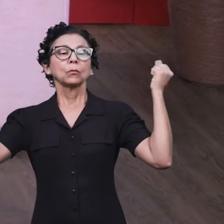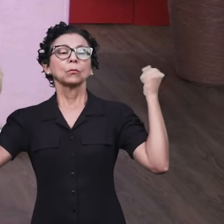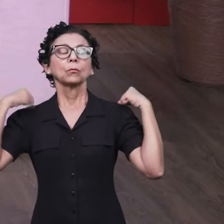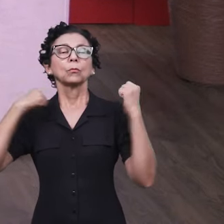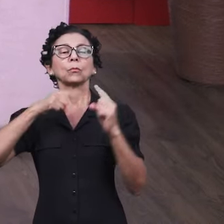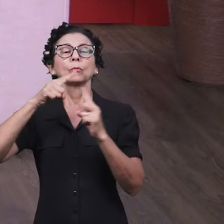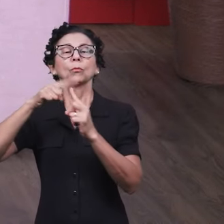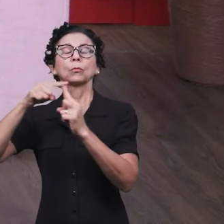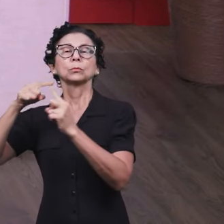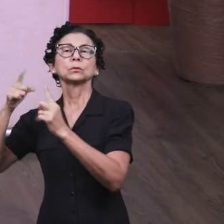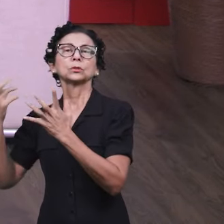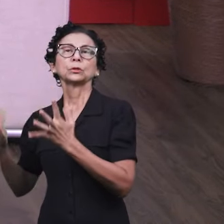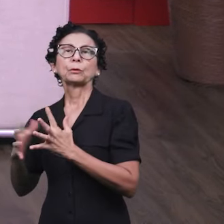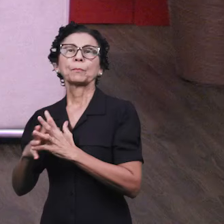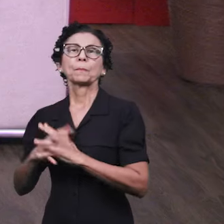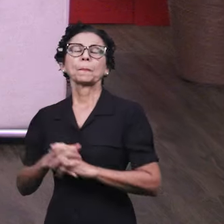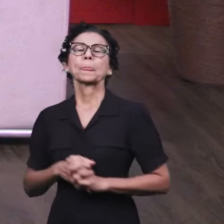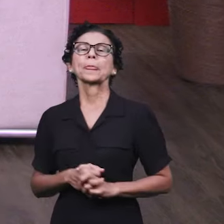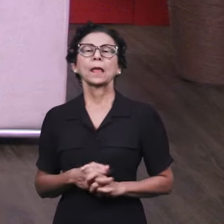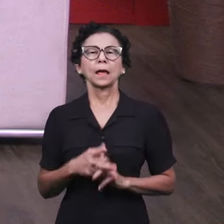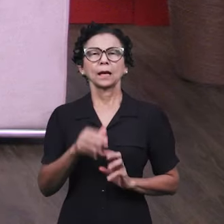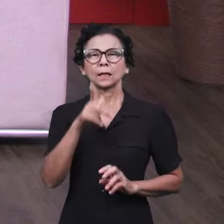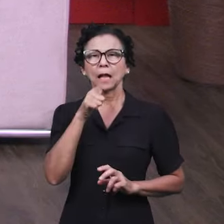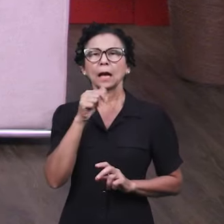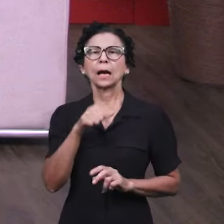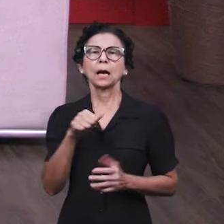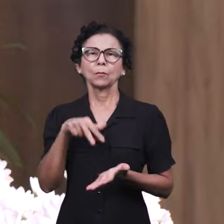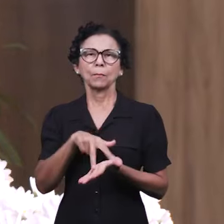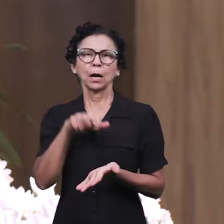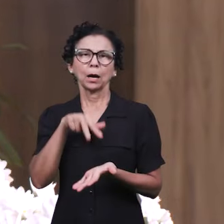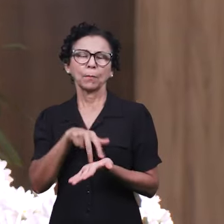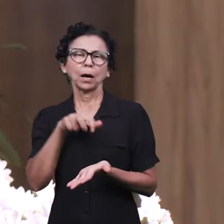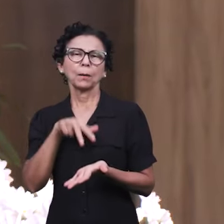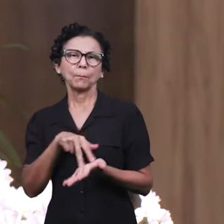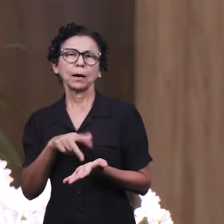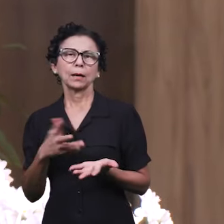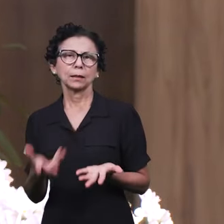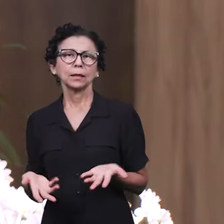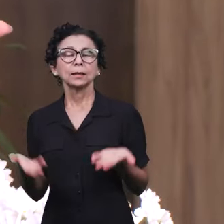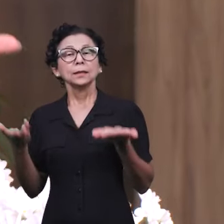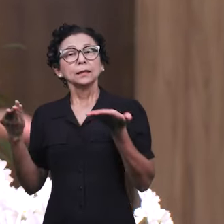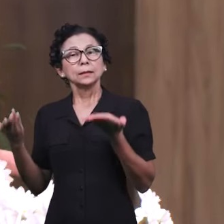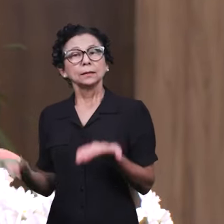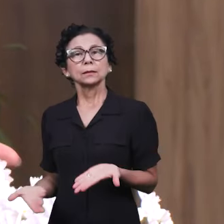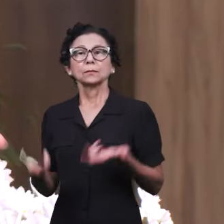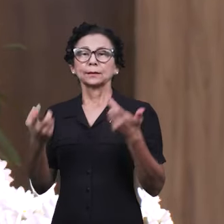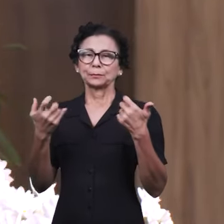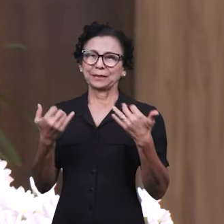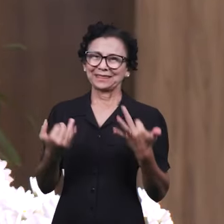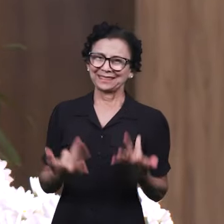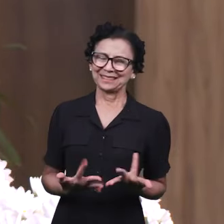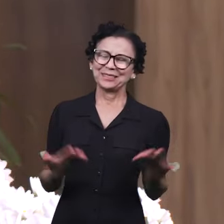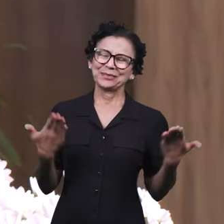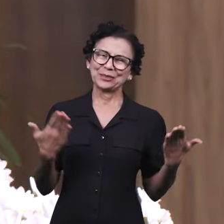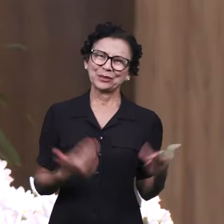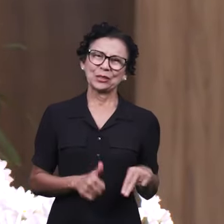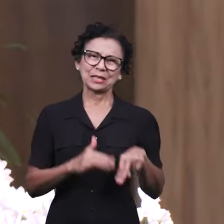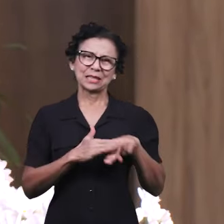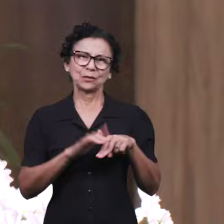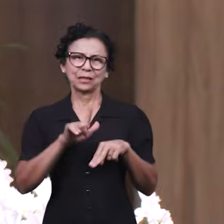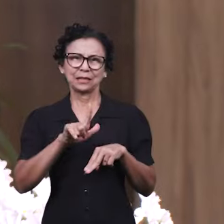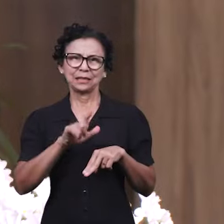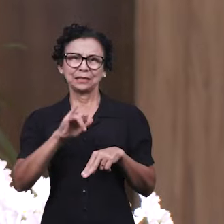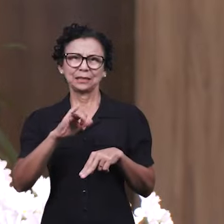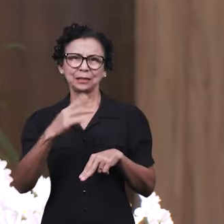impo aham natação hidroginástica exatamente sim então hoje nós falamos sobre o lipedema Micaela esclareceu